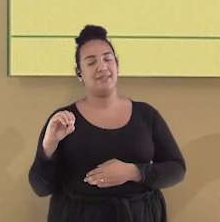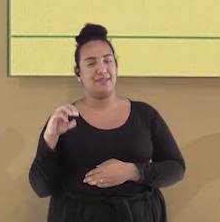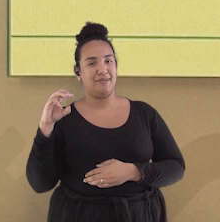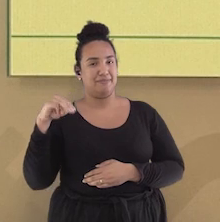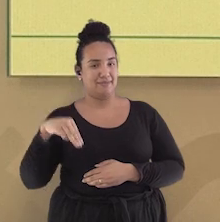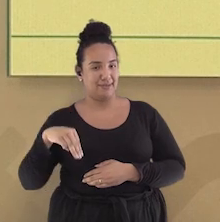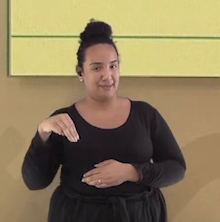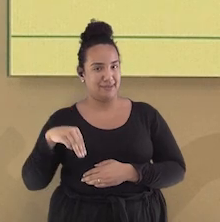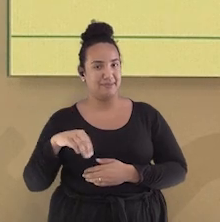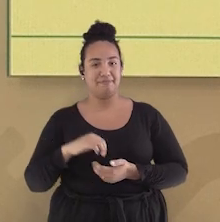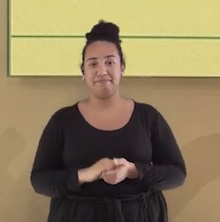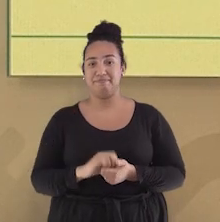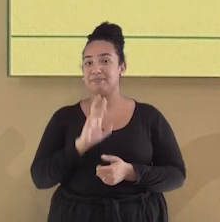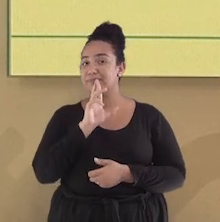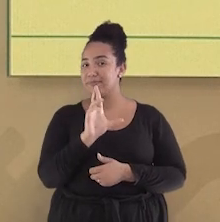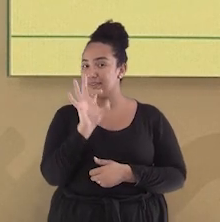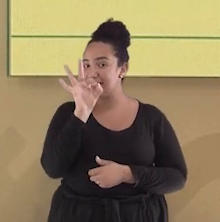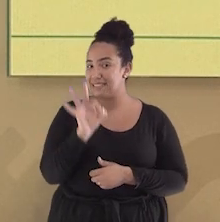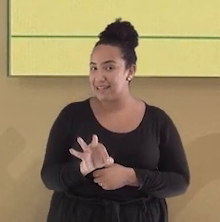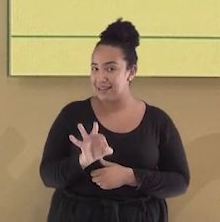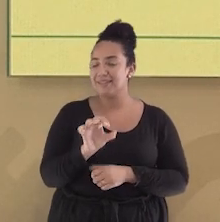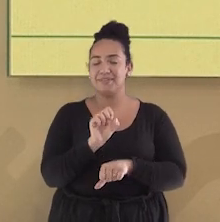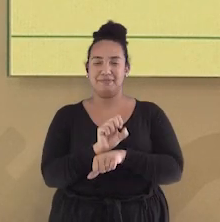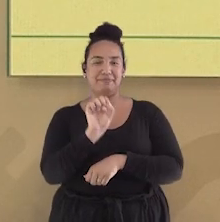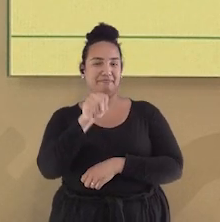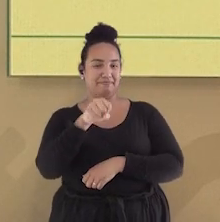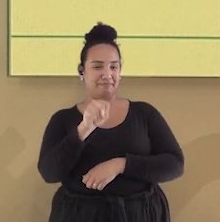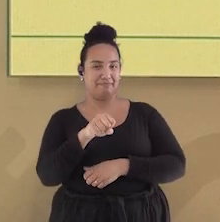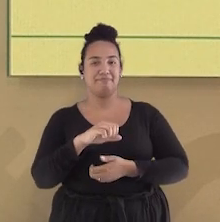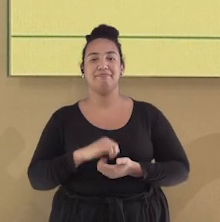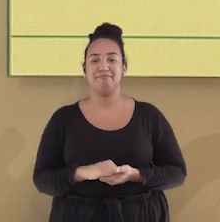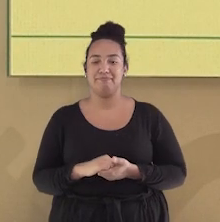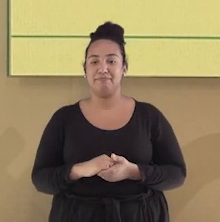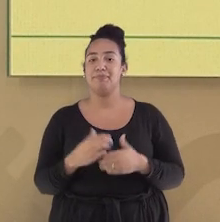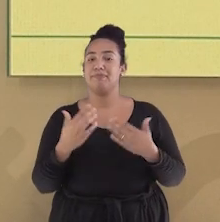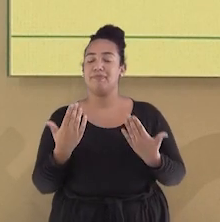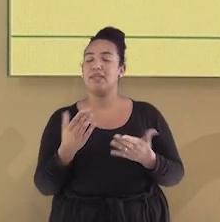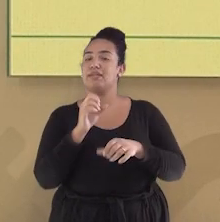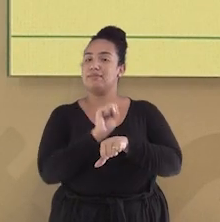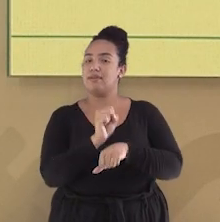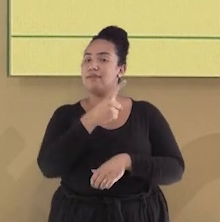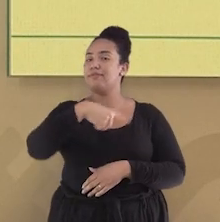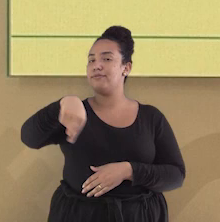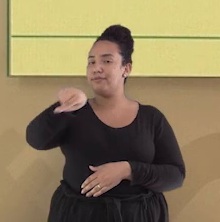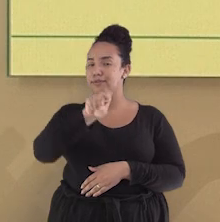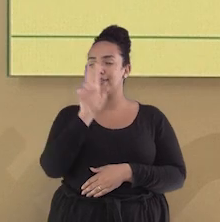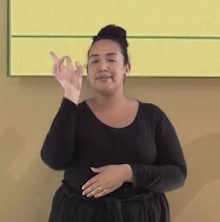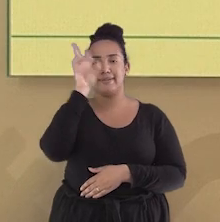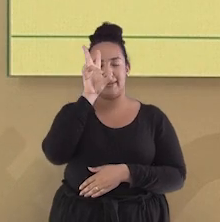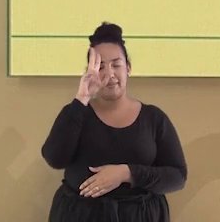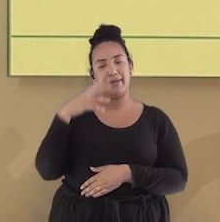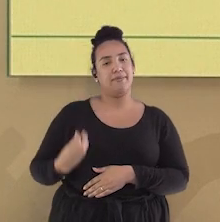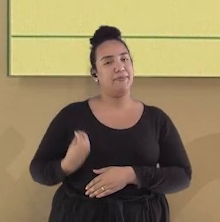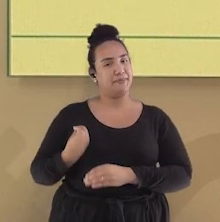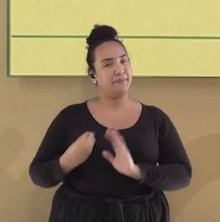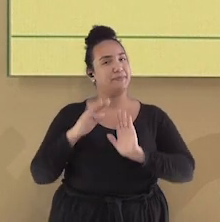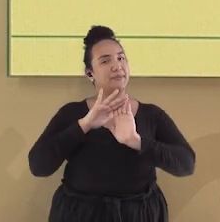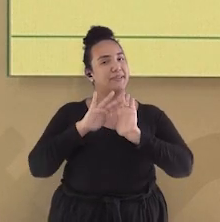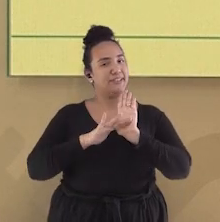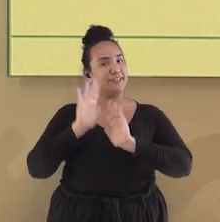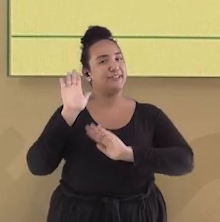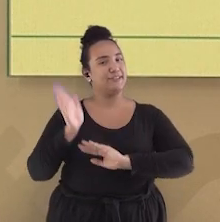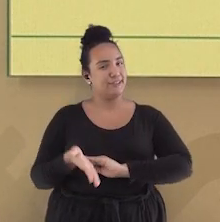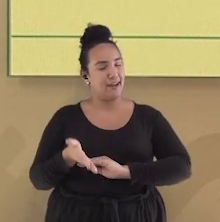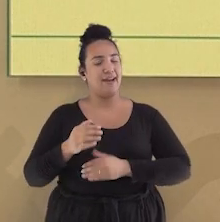100 metros. Acertou? Espero que sim. E espero que você já tenha registrado também a sua presença